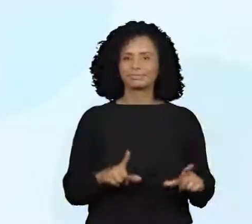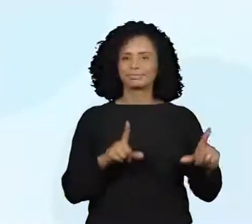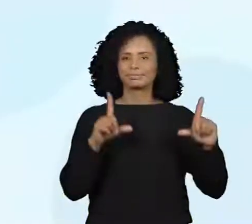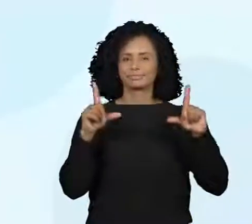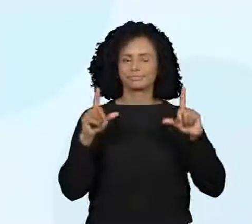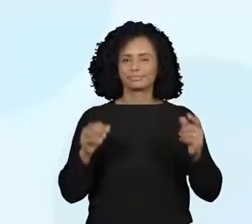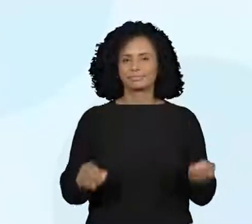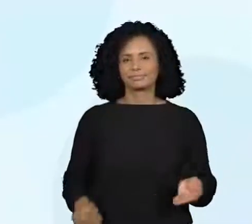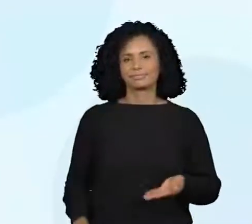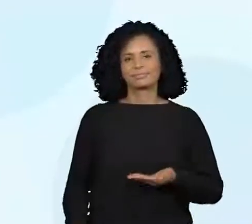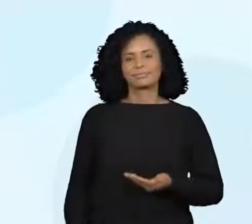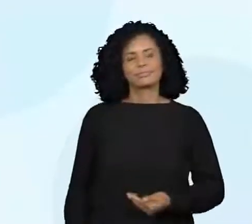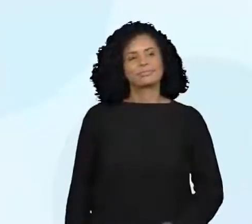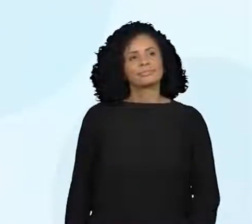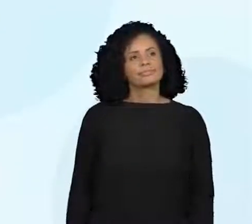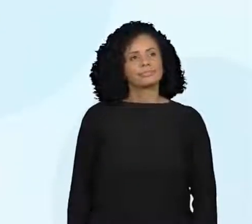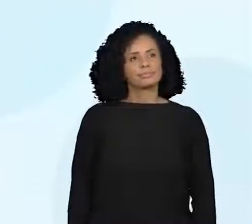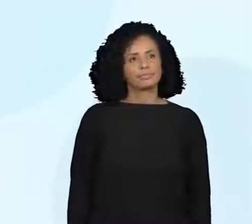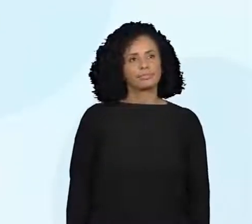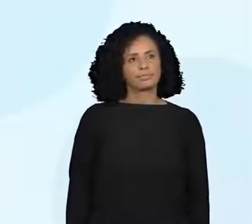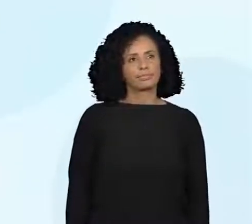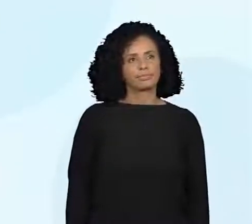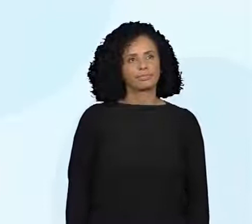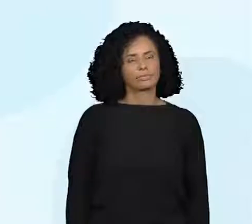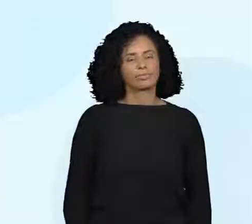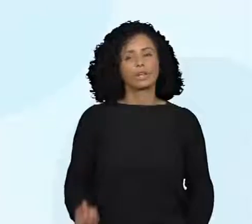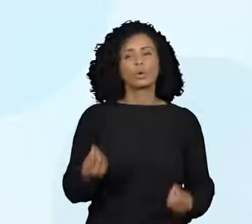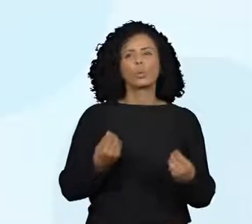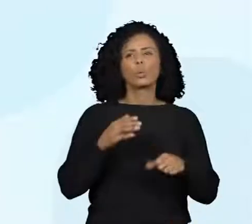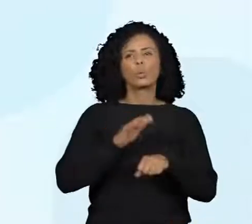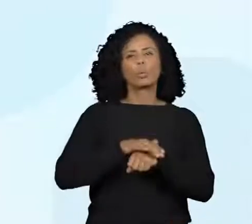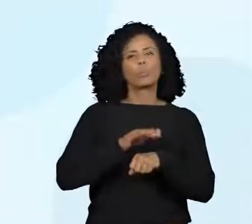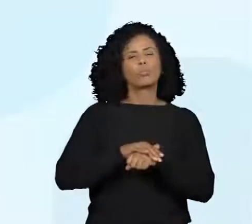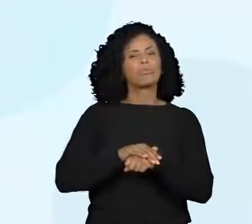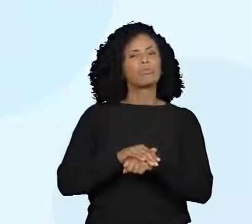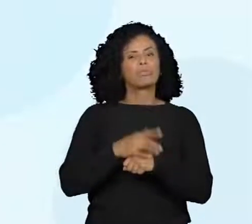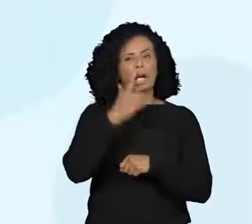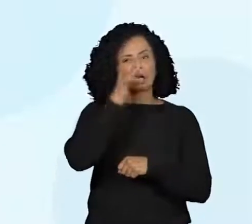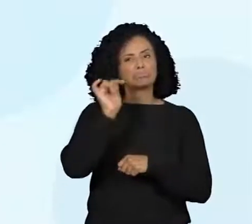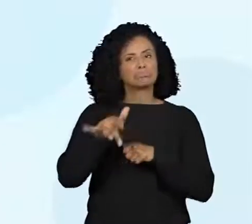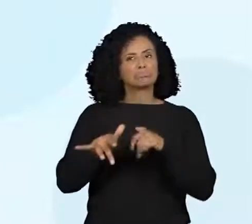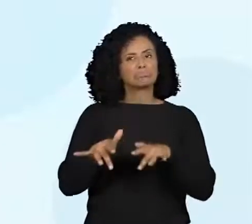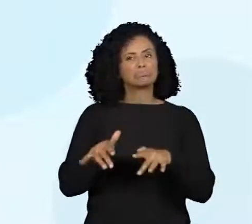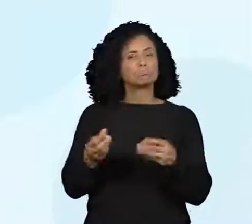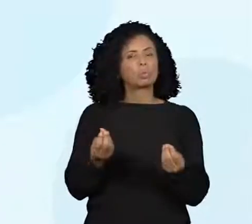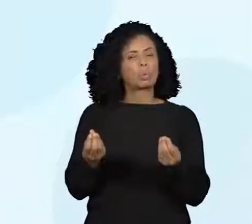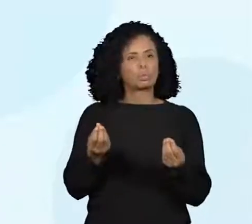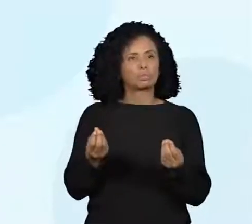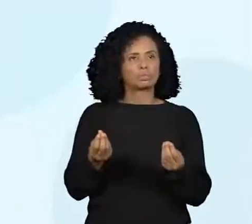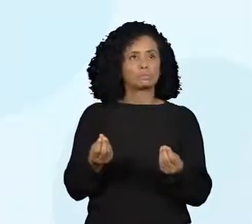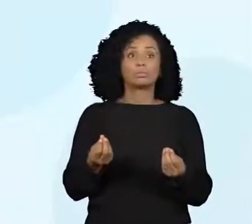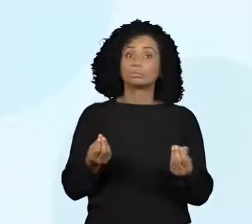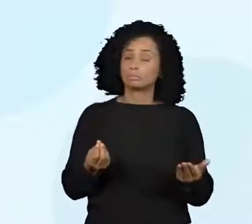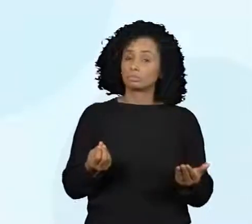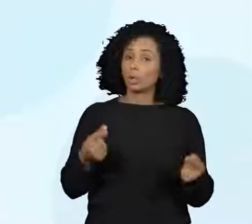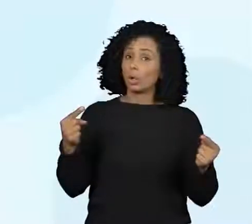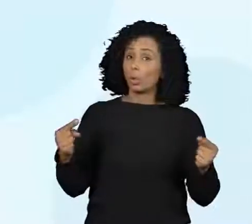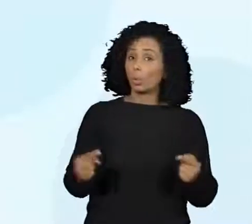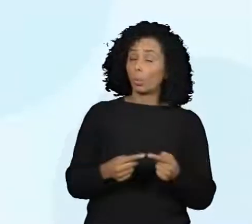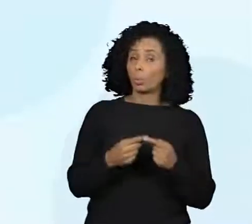tela. Como é produzido o lixo? O lixo é decorrente de atividades